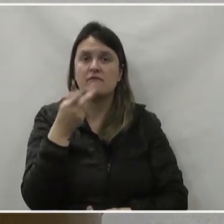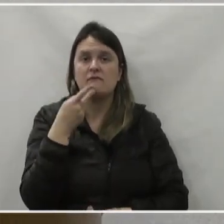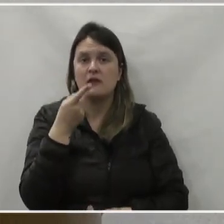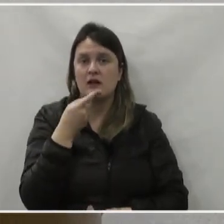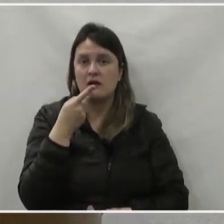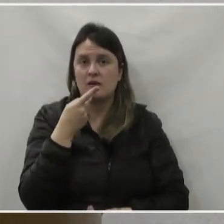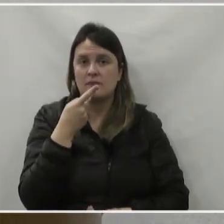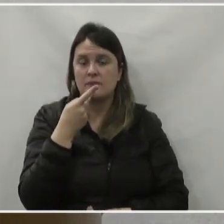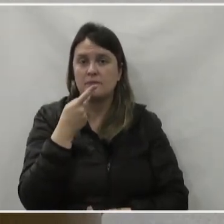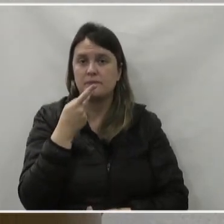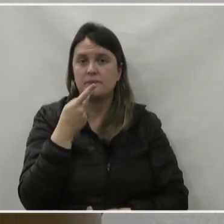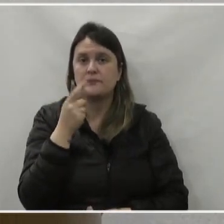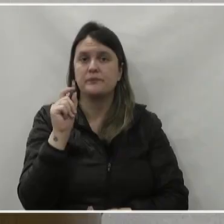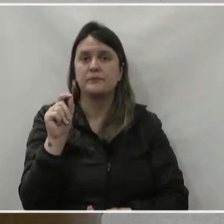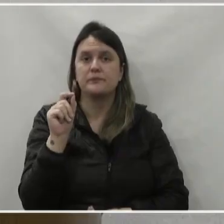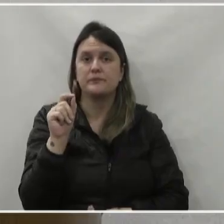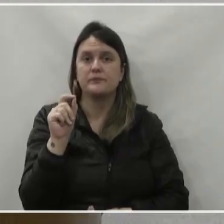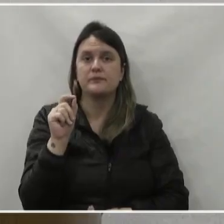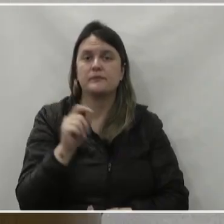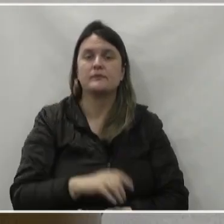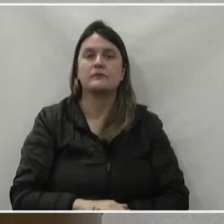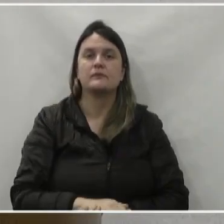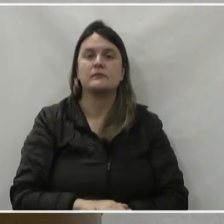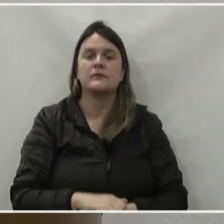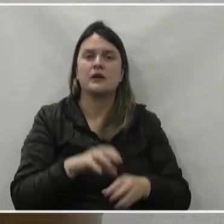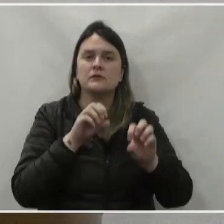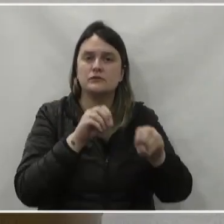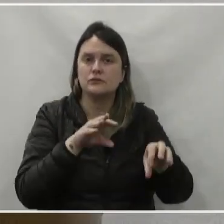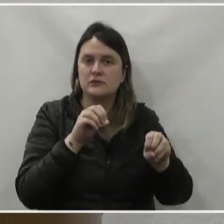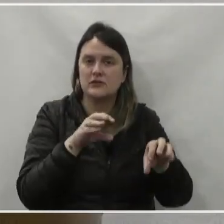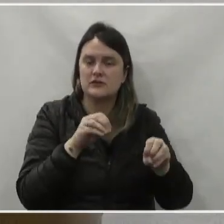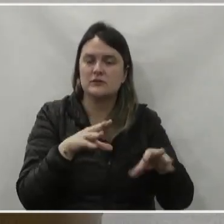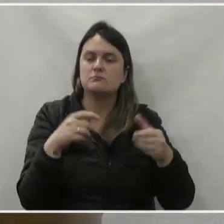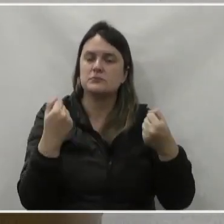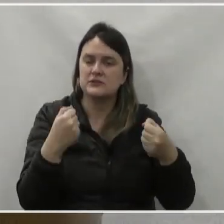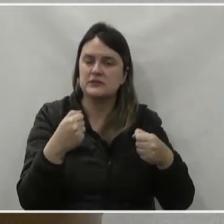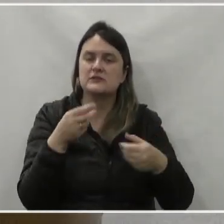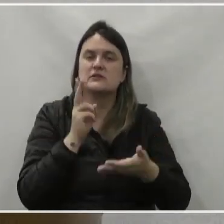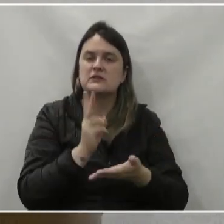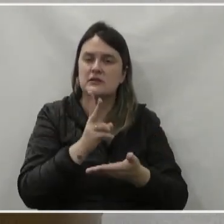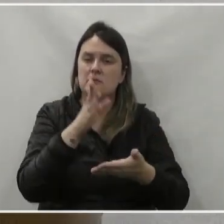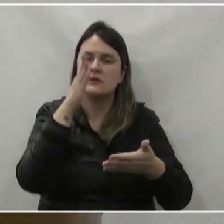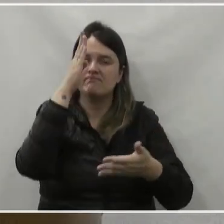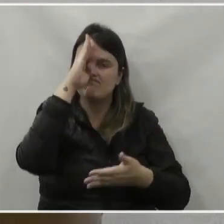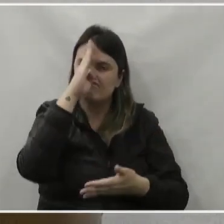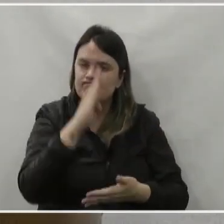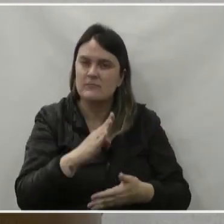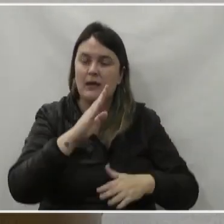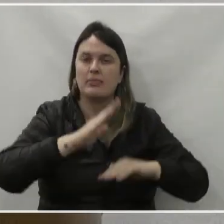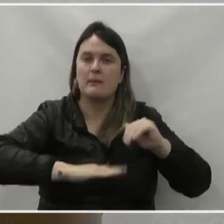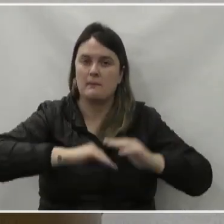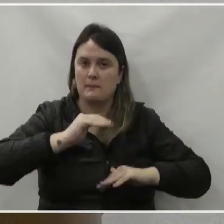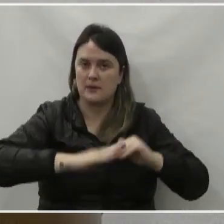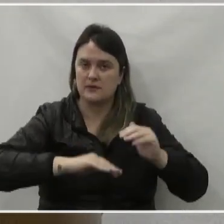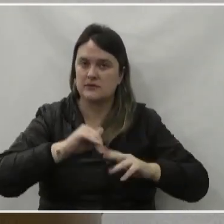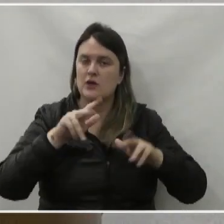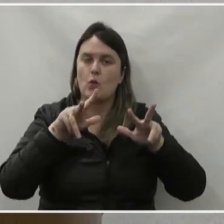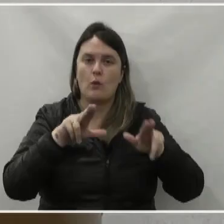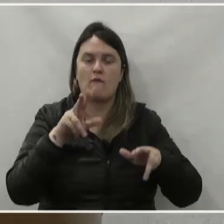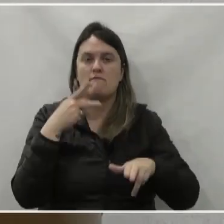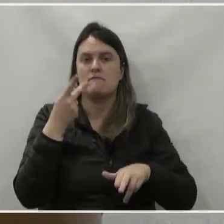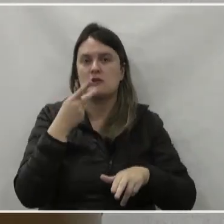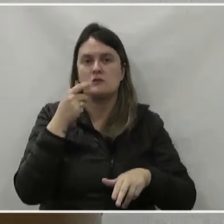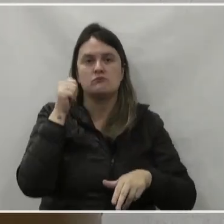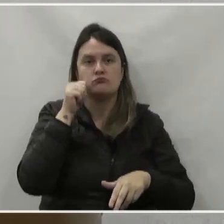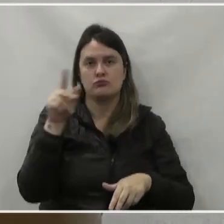mencionar que a educação deve ser prioridade na prática, como bem colocou